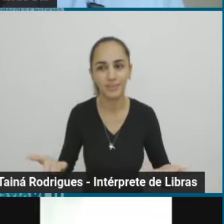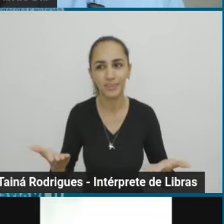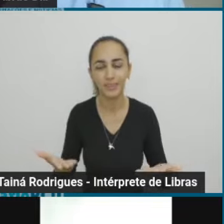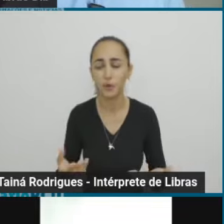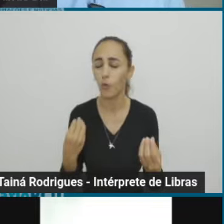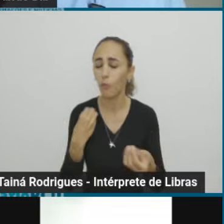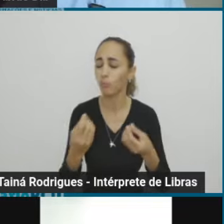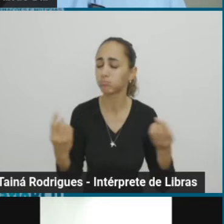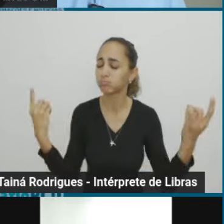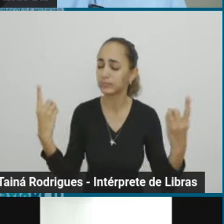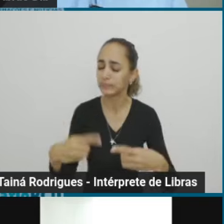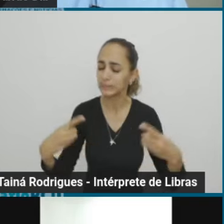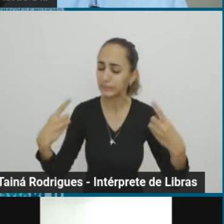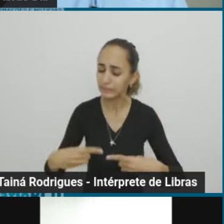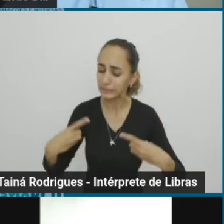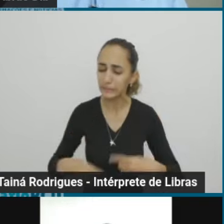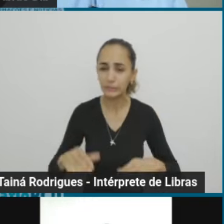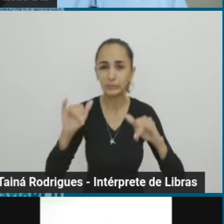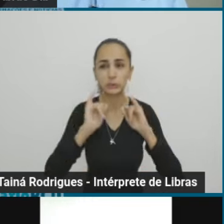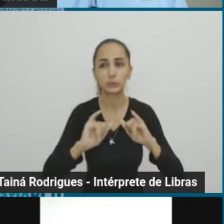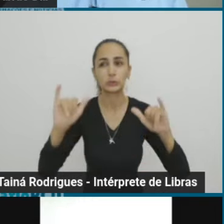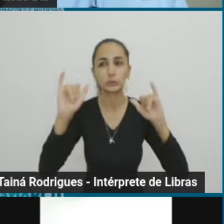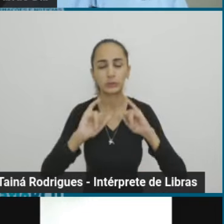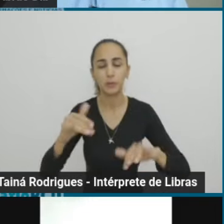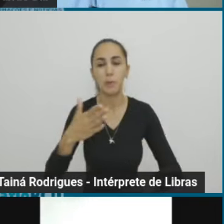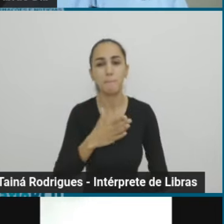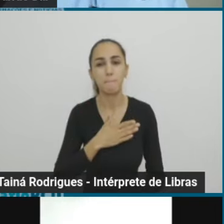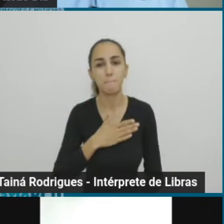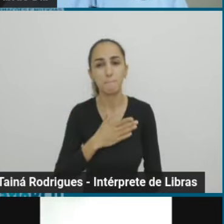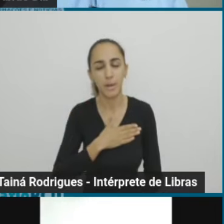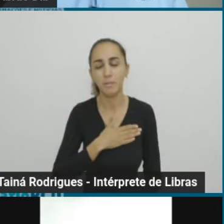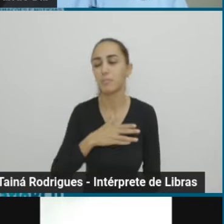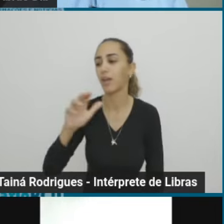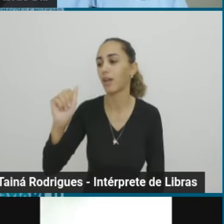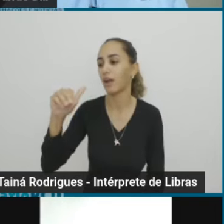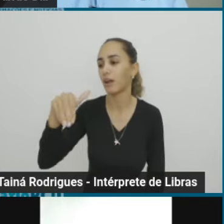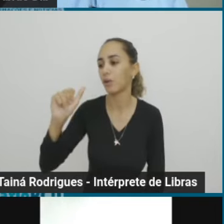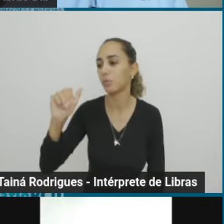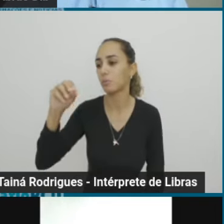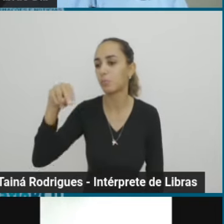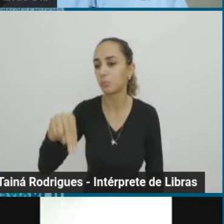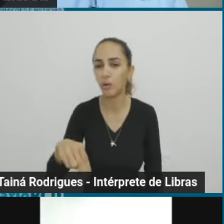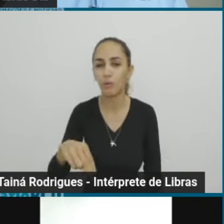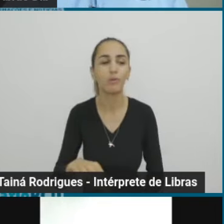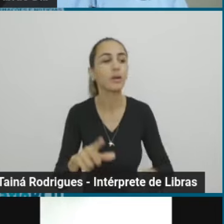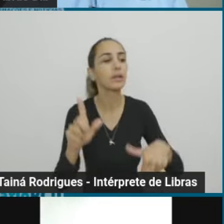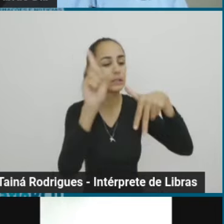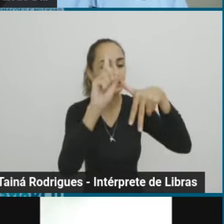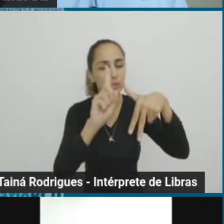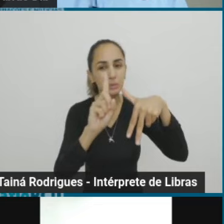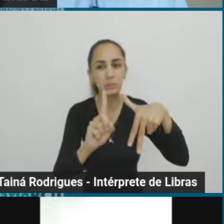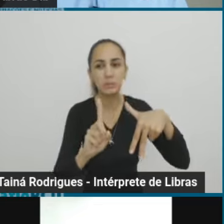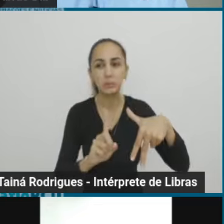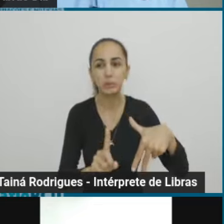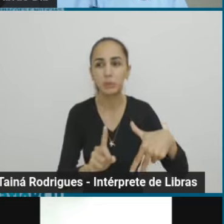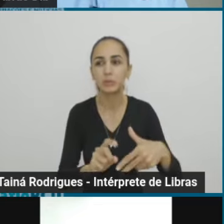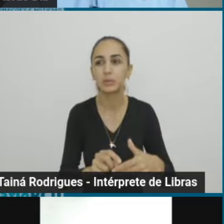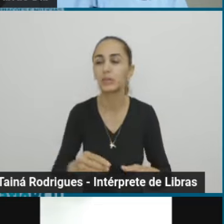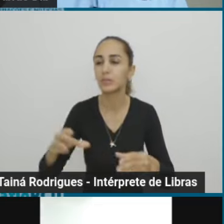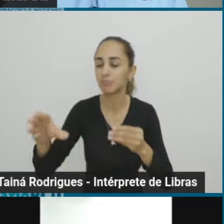desafiadora essa campanha para mim, para o Amon e para as nossas pessoas com deficiência que fazem parte